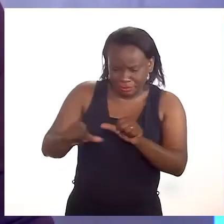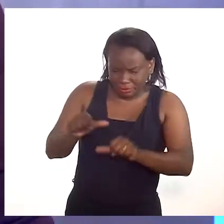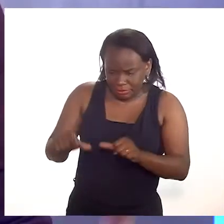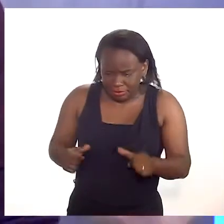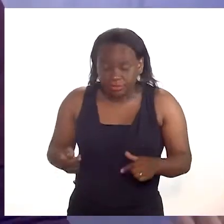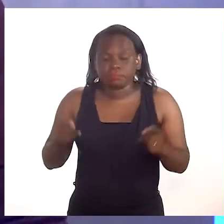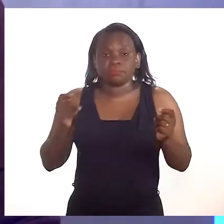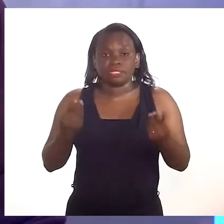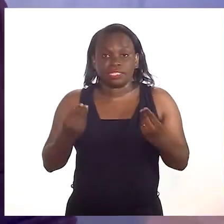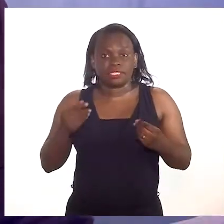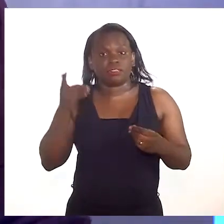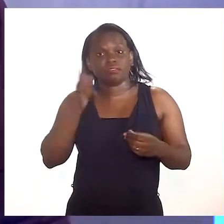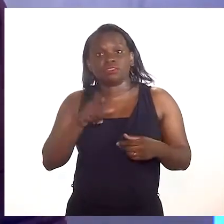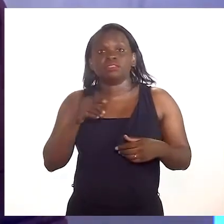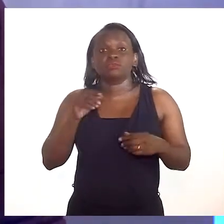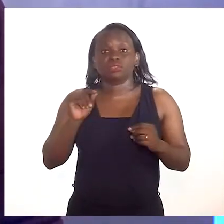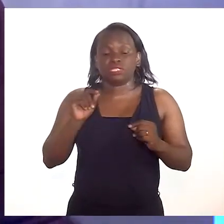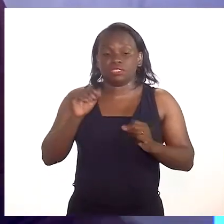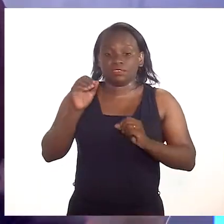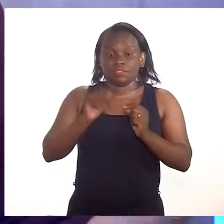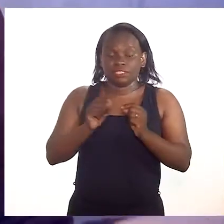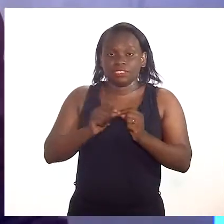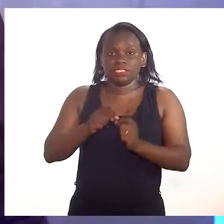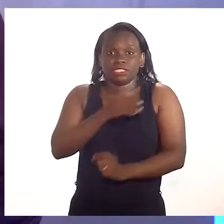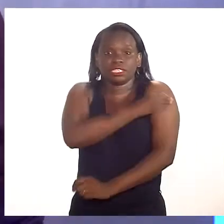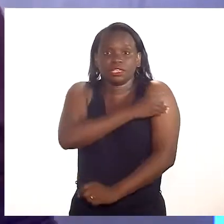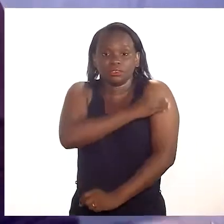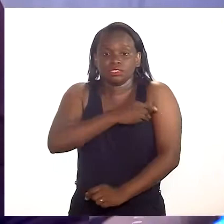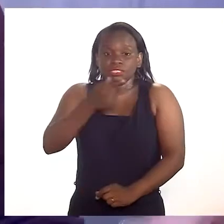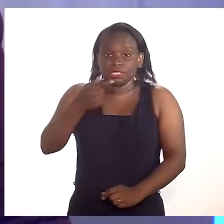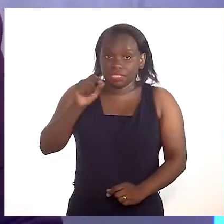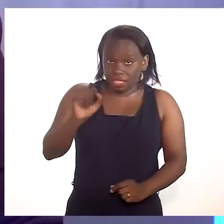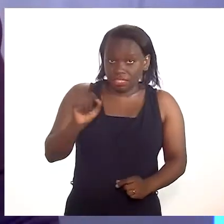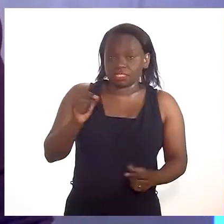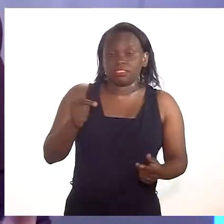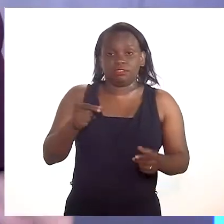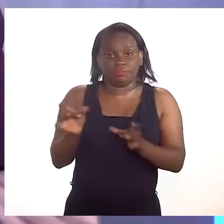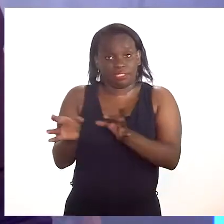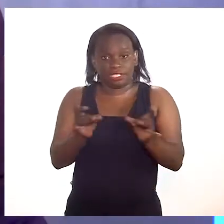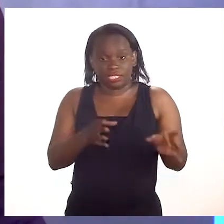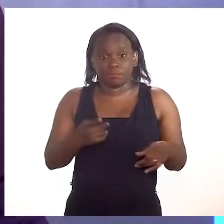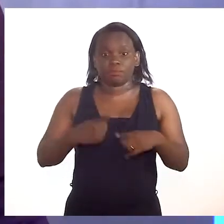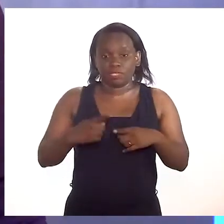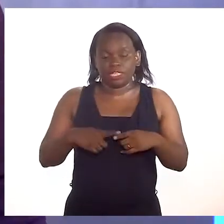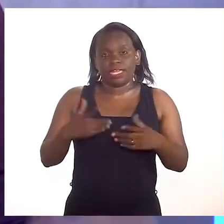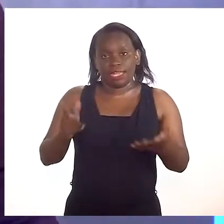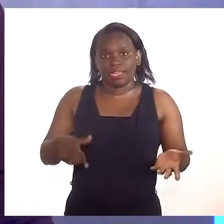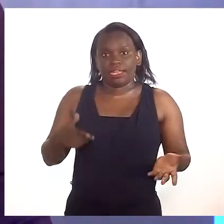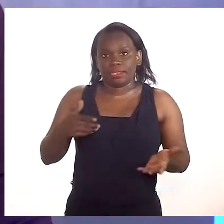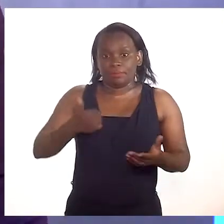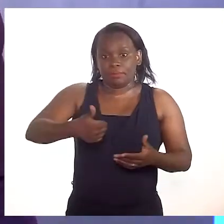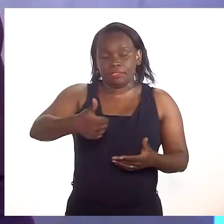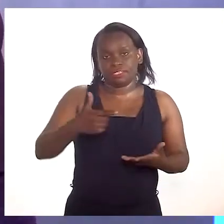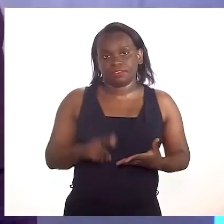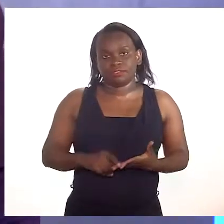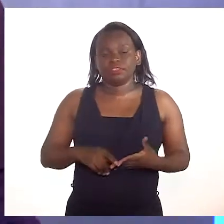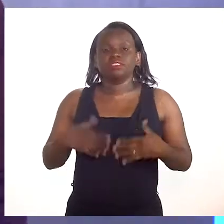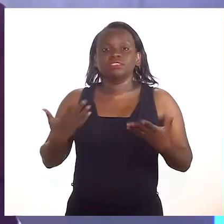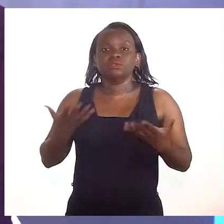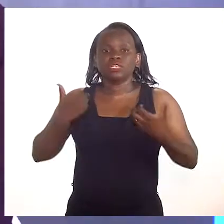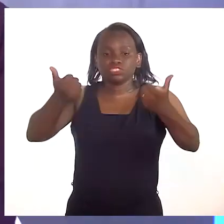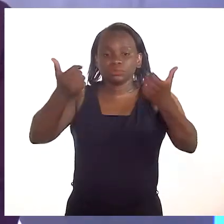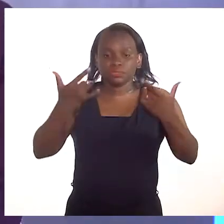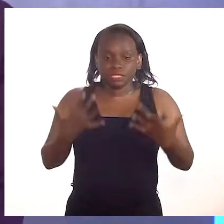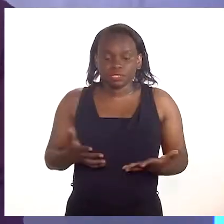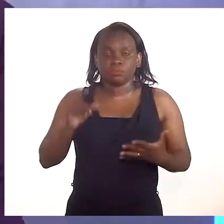rápido para também permitir, por exemplo, a produção de álcool 70, a comercialização que era algo que estava ali na frente. Eu queria